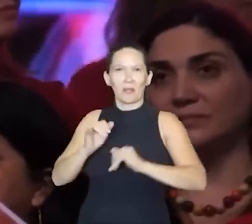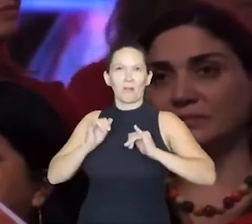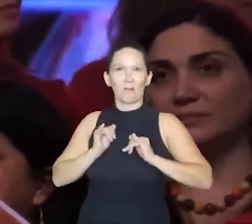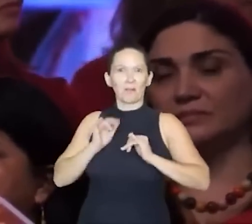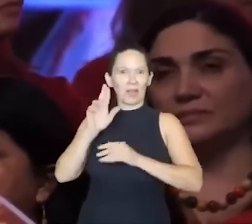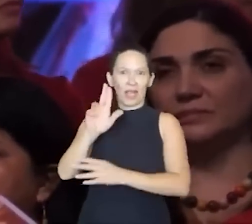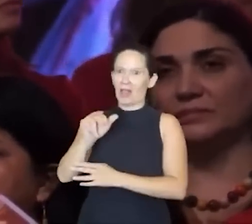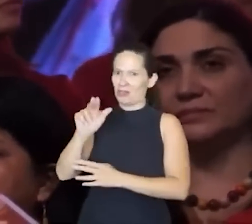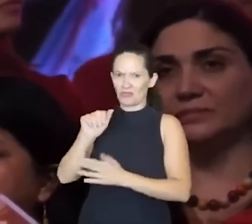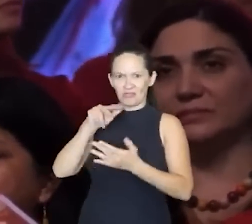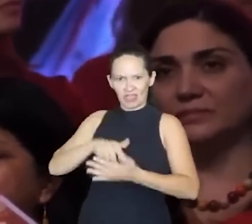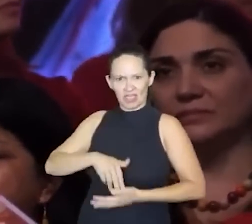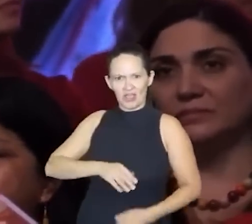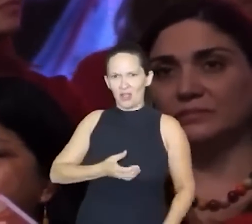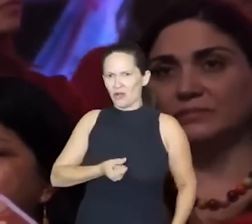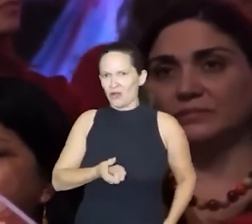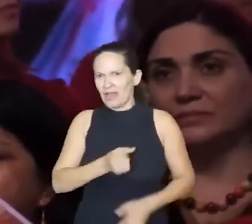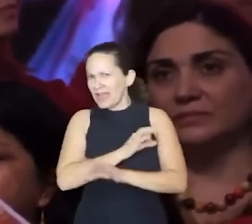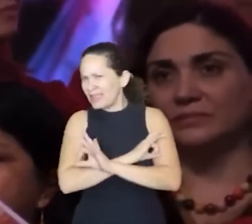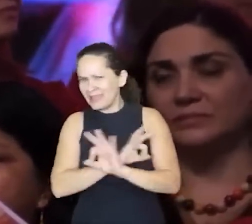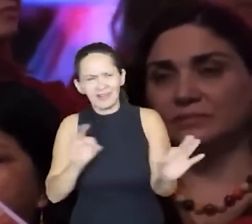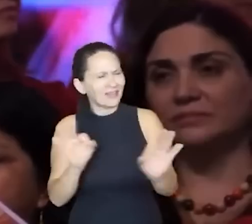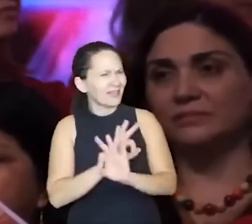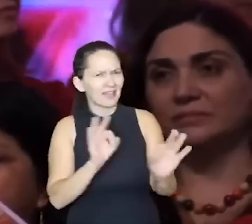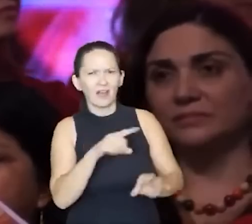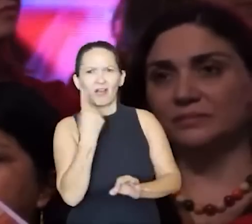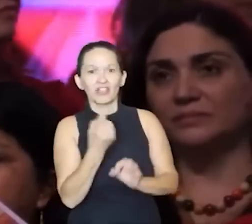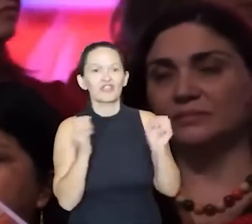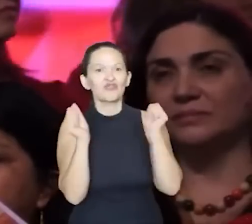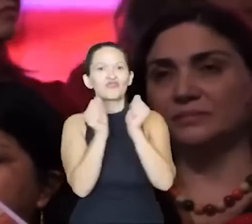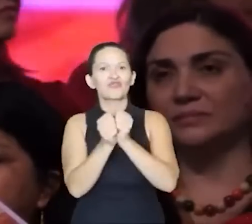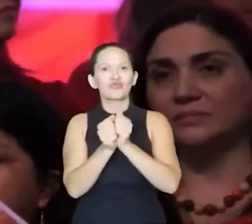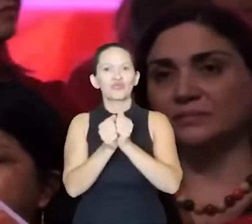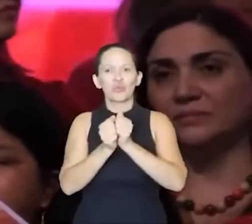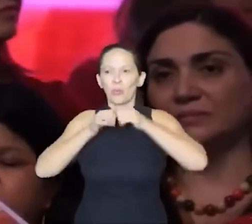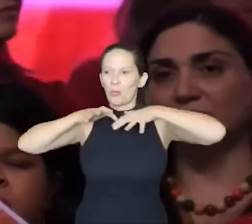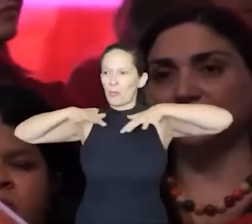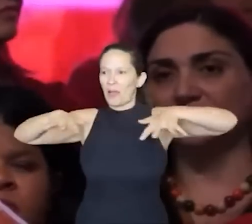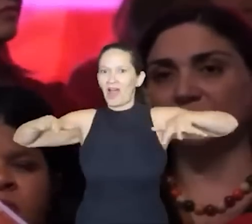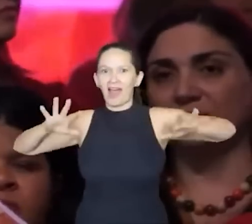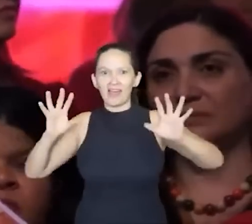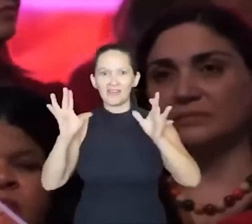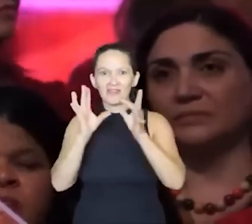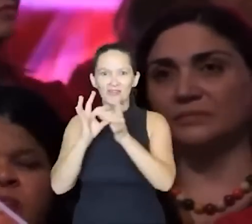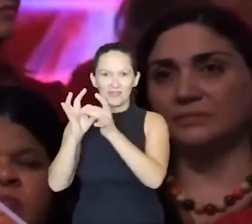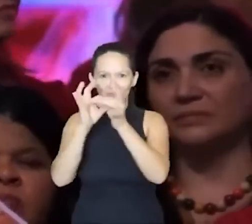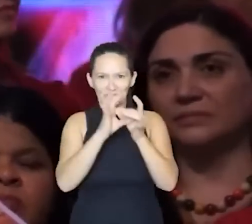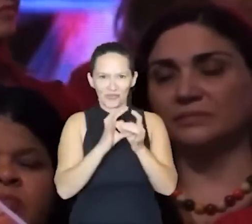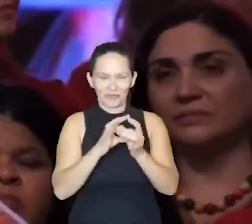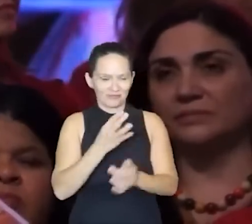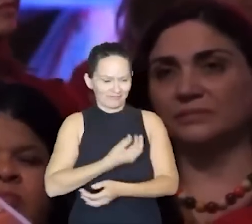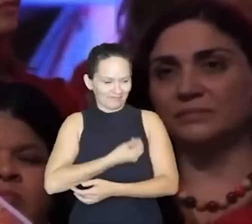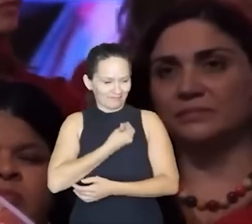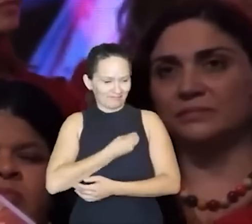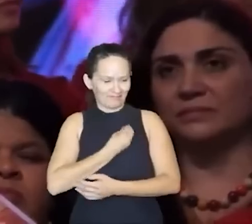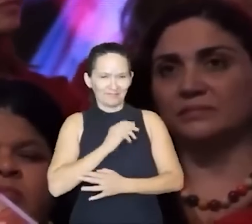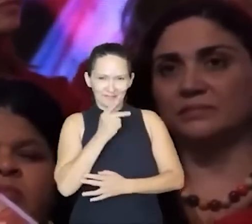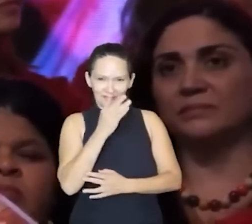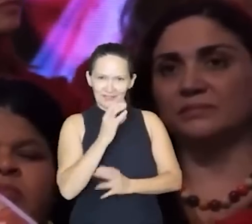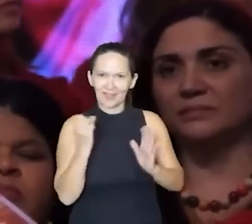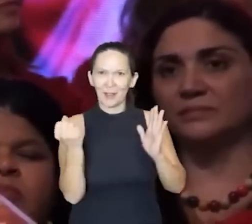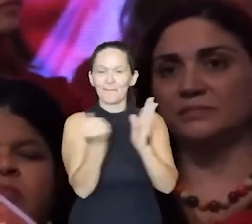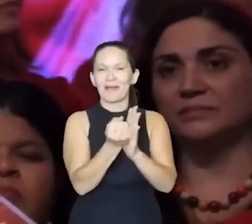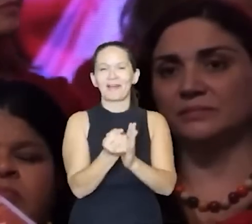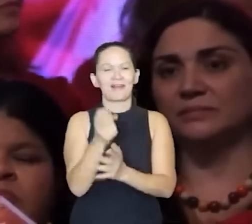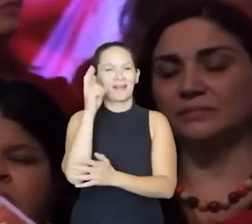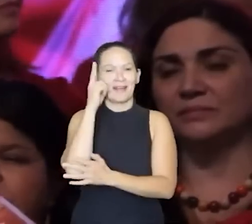nos acovardar, não vamos nos dispersar. A trajetória do PT deixou marcas indeléveis na história